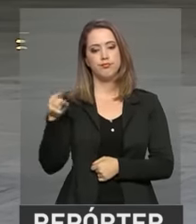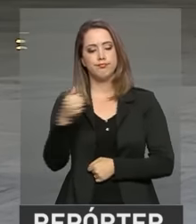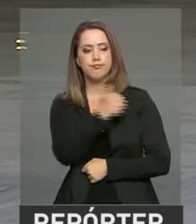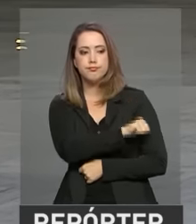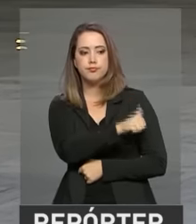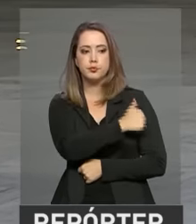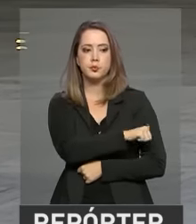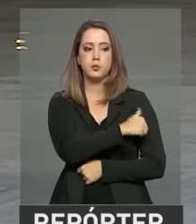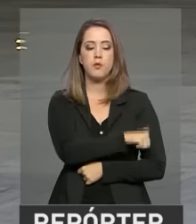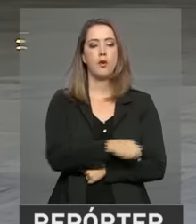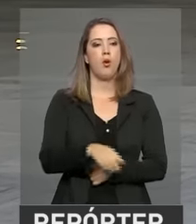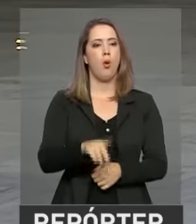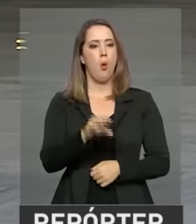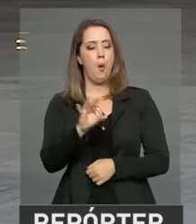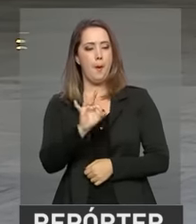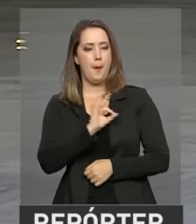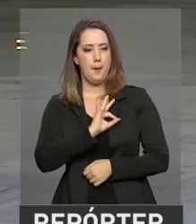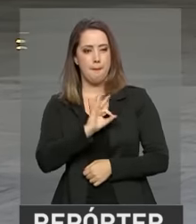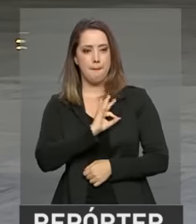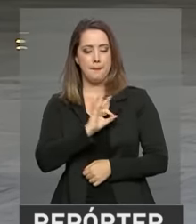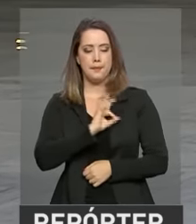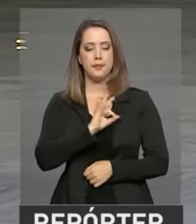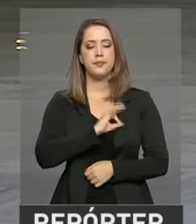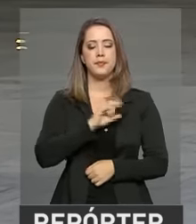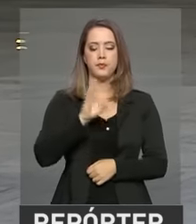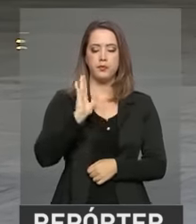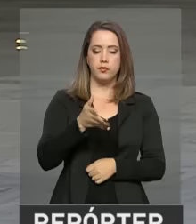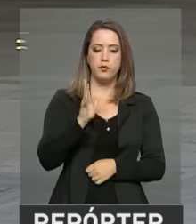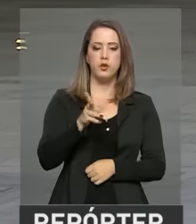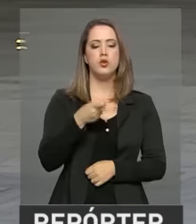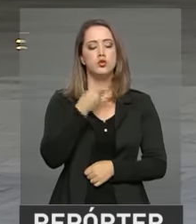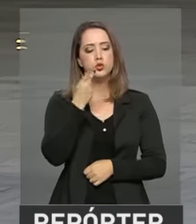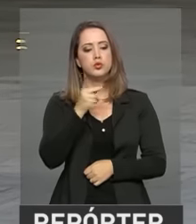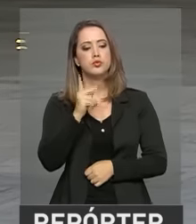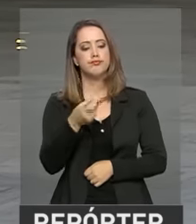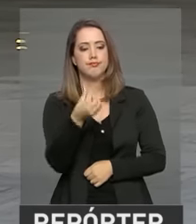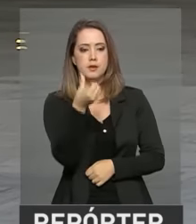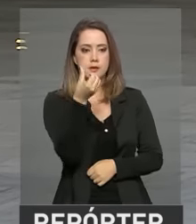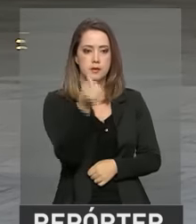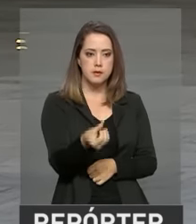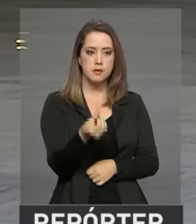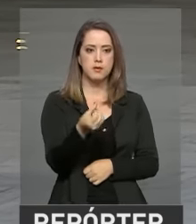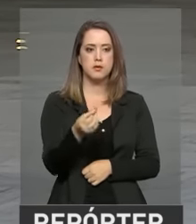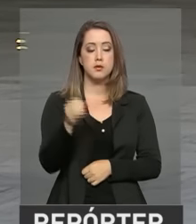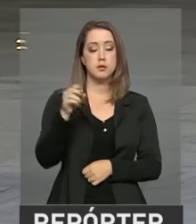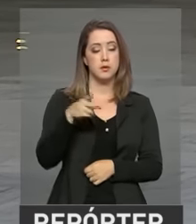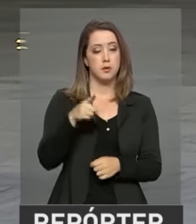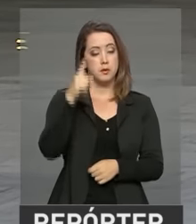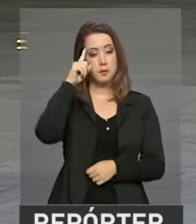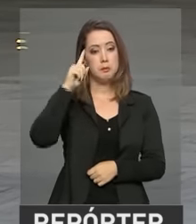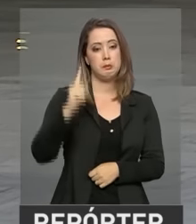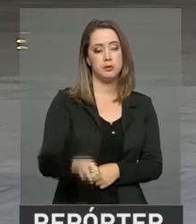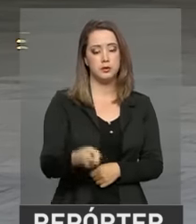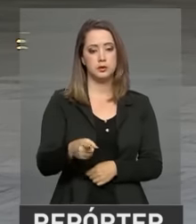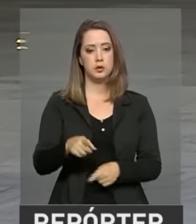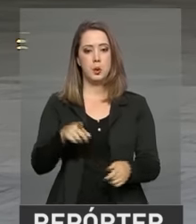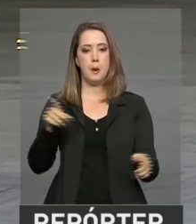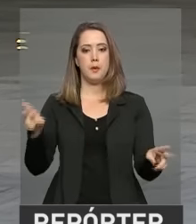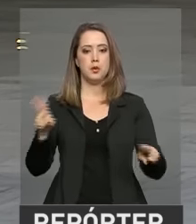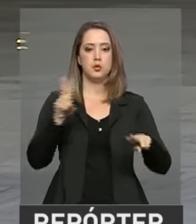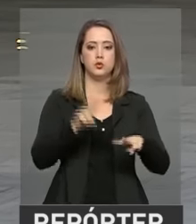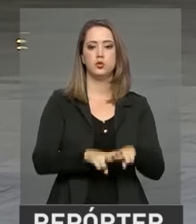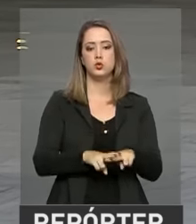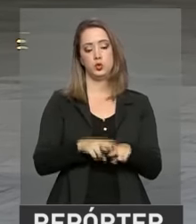de Janeiro a delegada que Preside o inquérito já decretou seis mandados de prisão temporária contra os